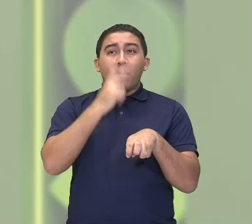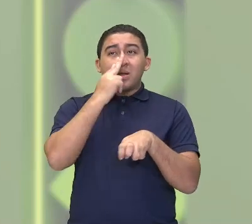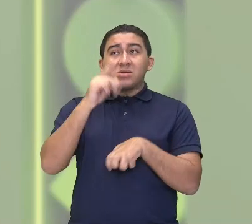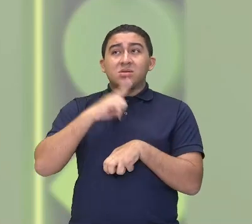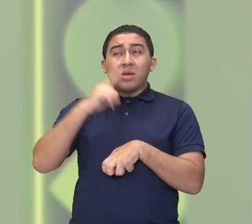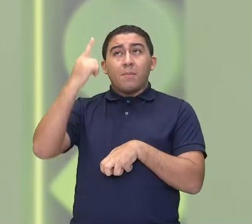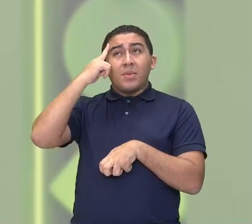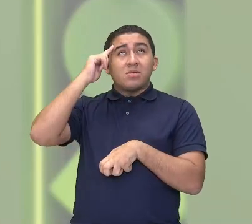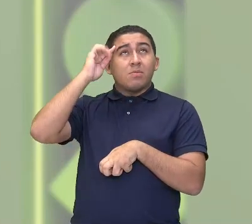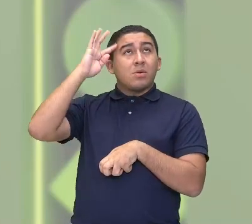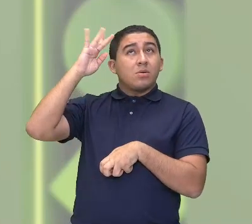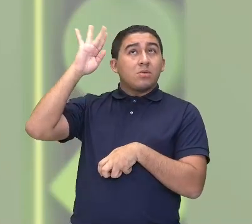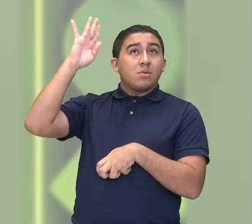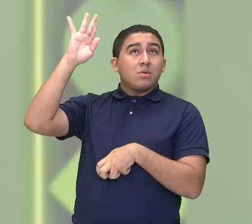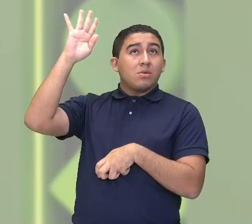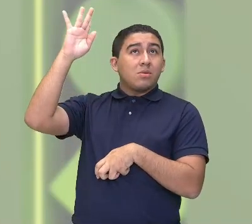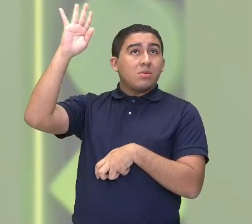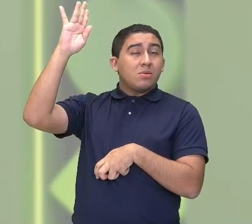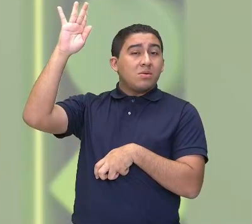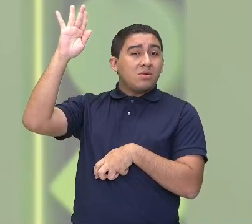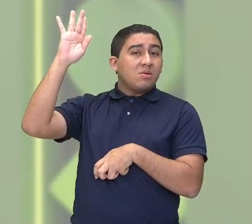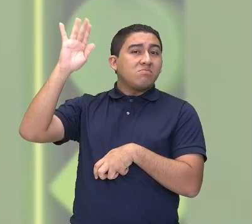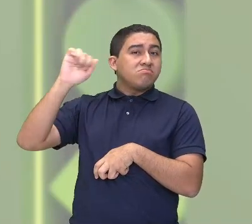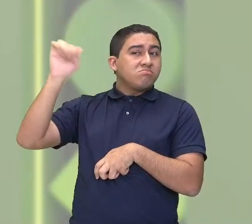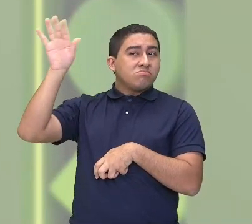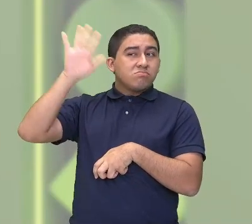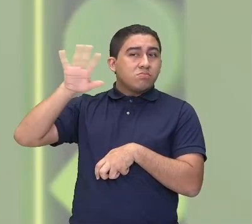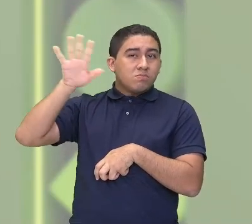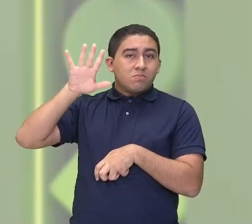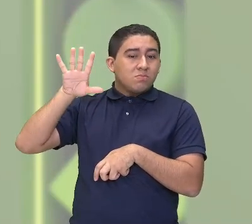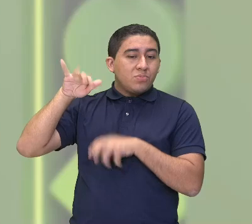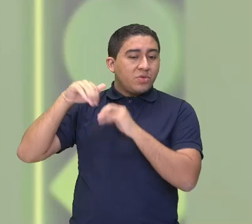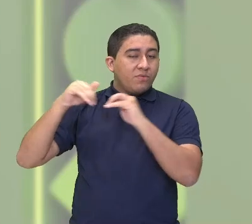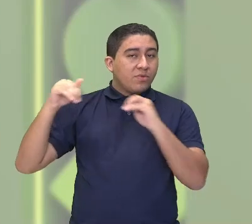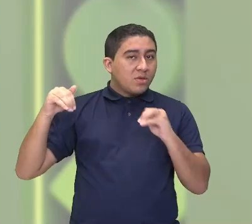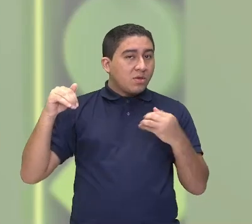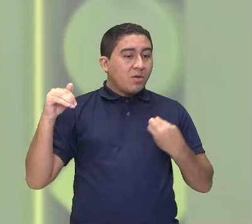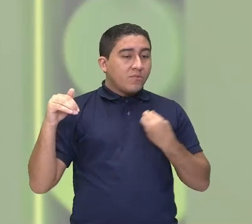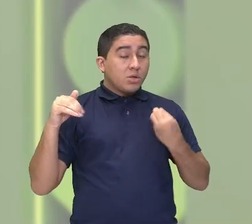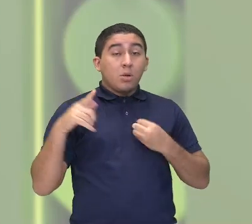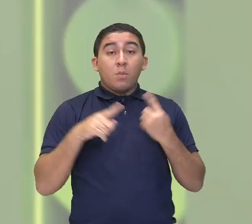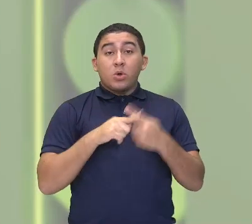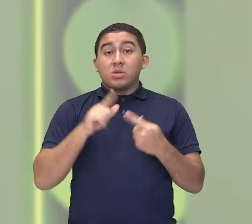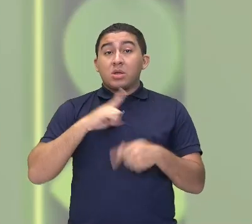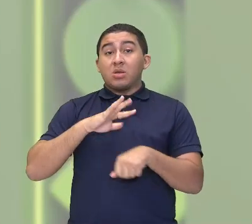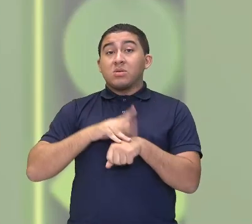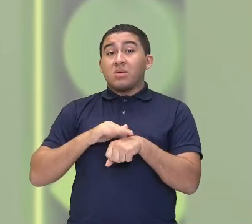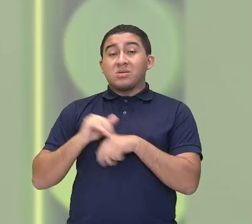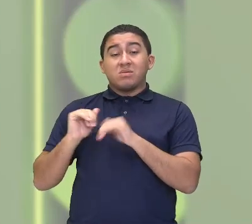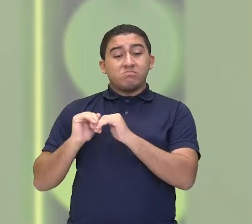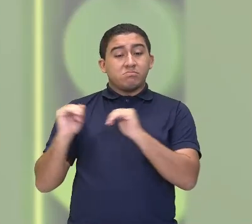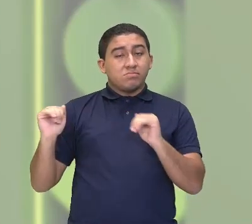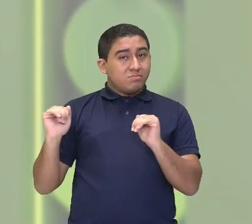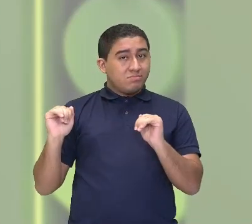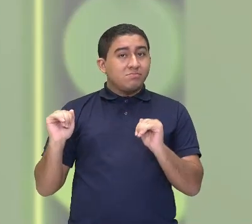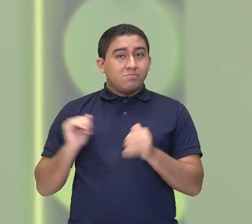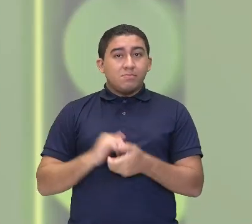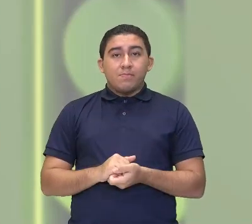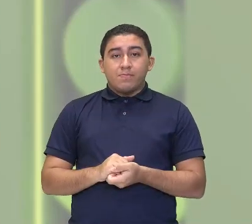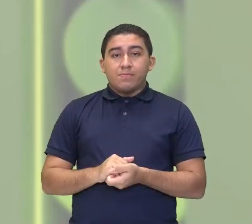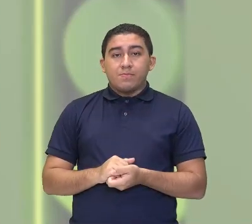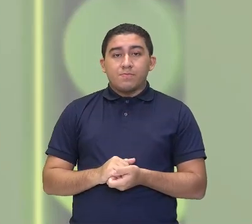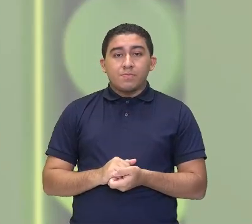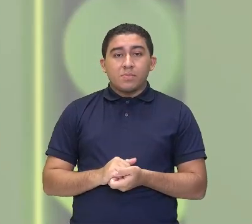outra coisa, né, tá meio alheio ali à realidade, justamente por causa dessa apatia que a gente está observando. A outra doença que a